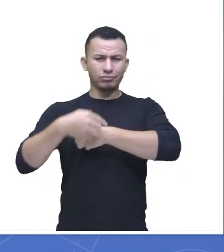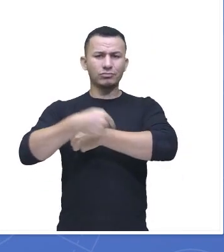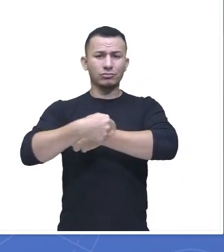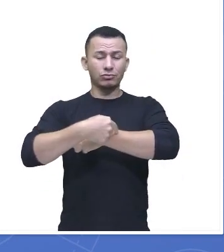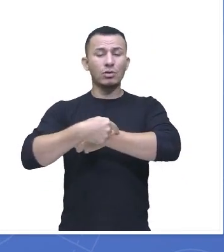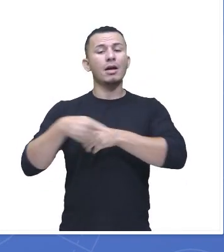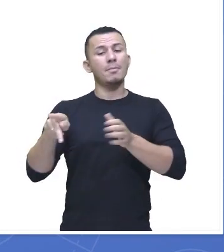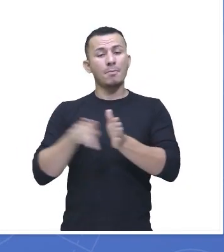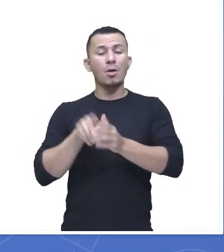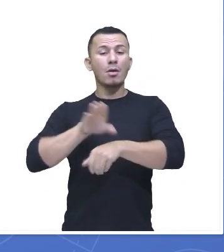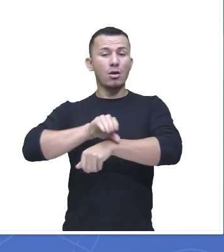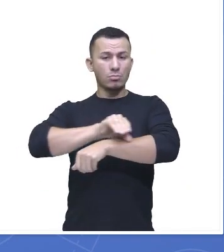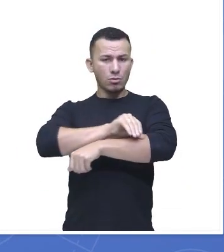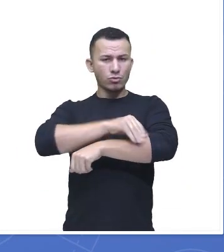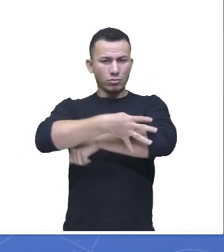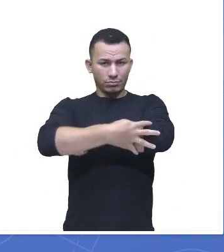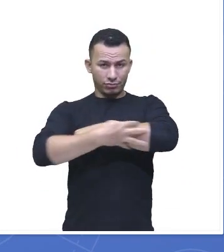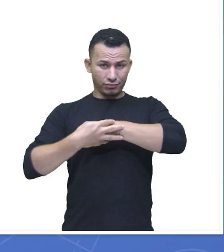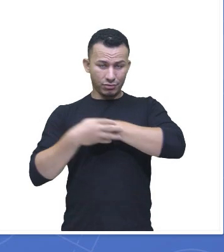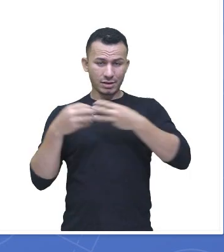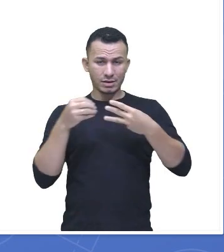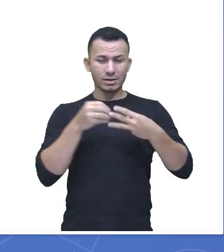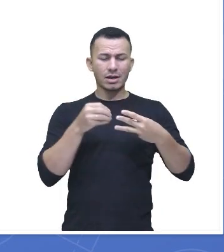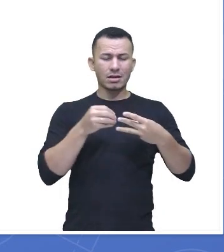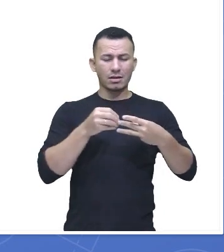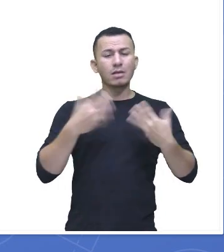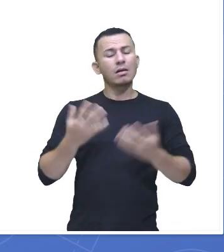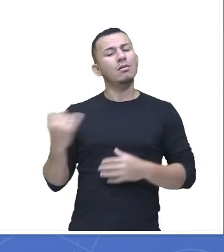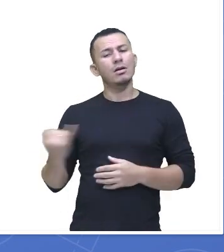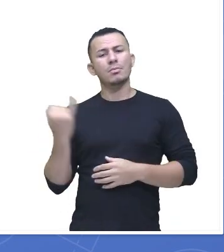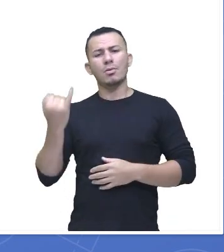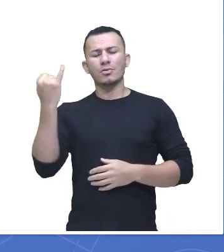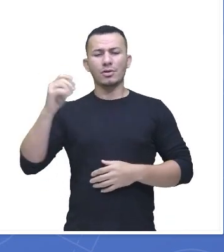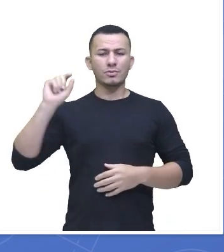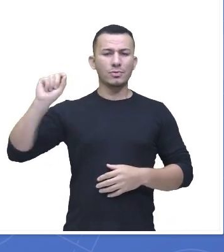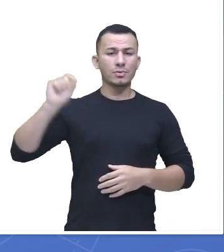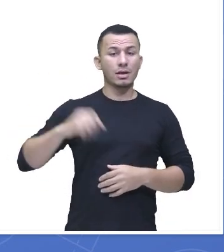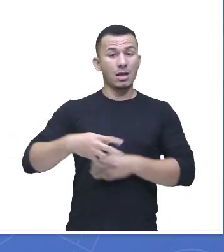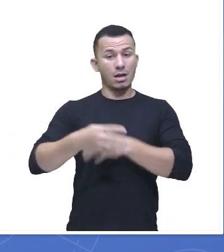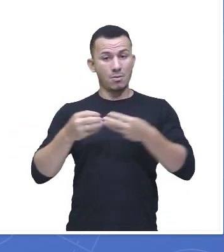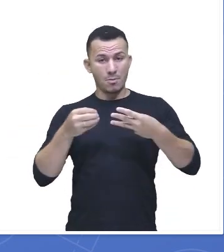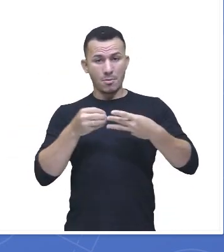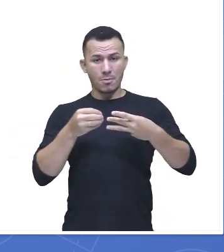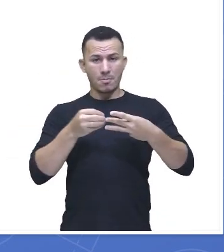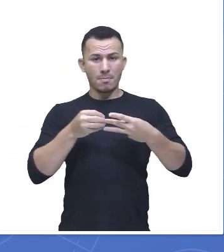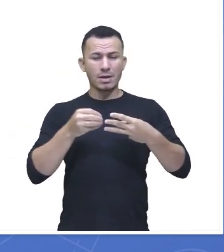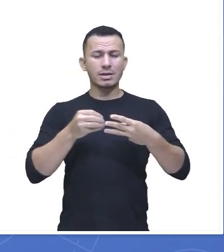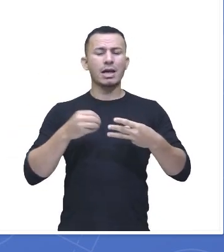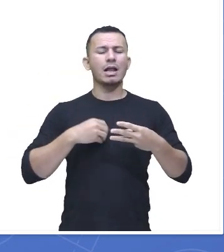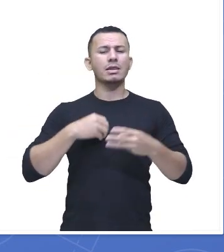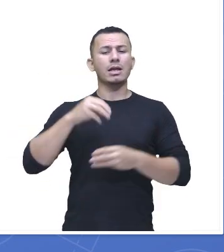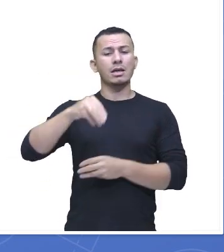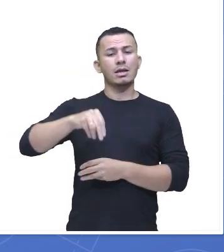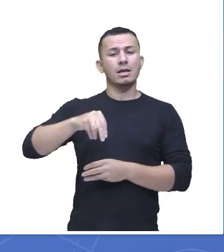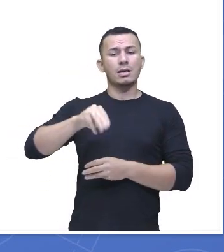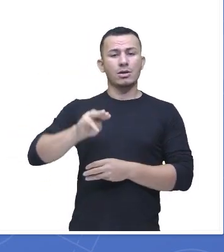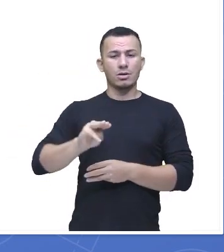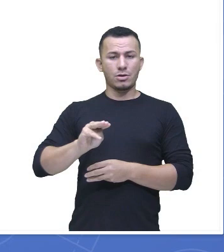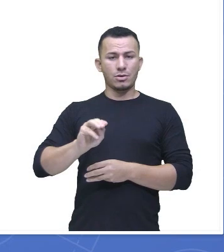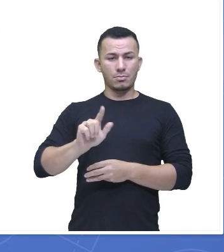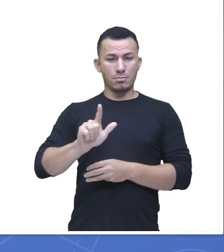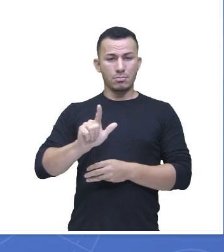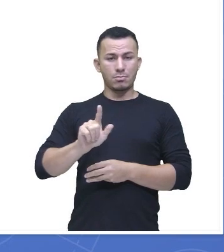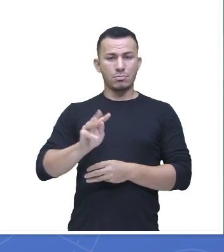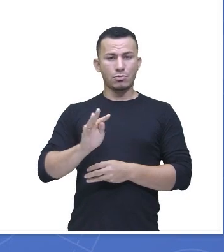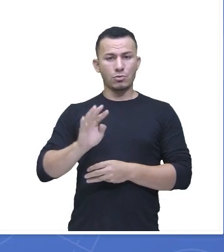do músculo, né? E o que é importante a gente saber? Que ela é uma célula multinucleada, ou seja, possui